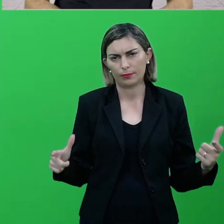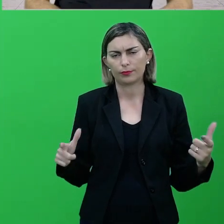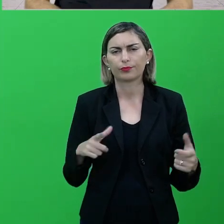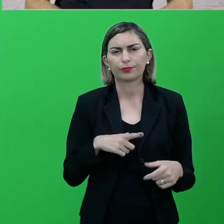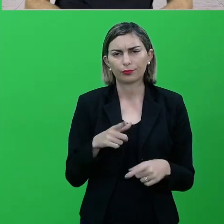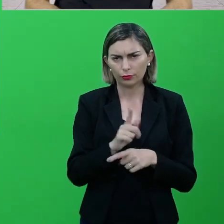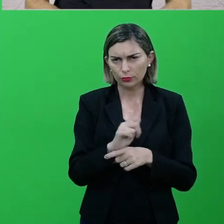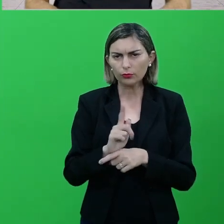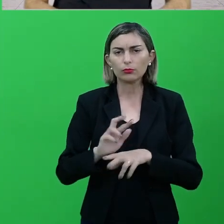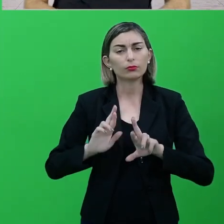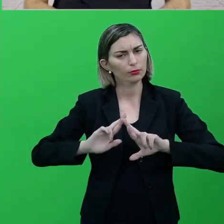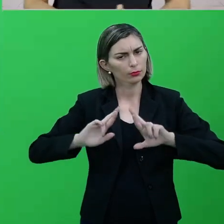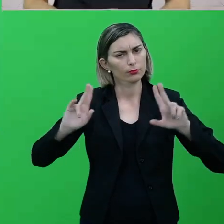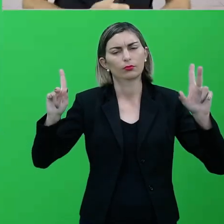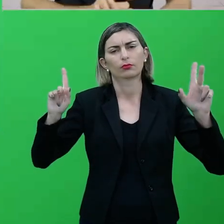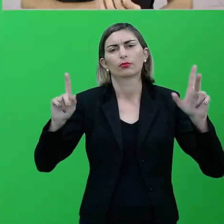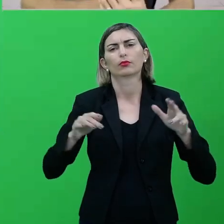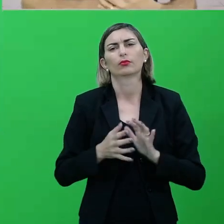vai ser bem diferente.